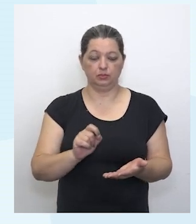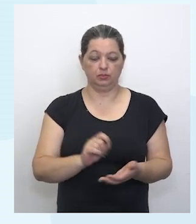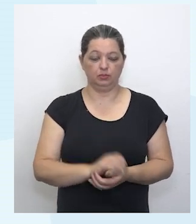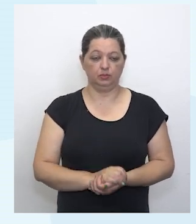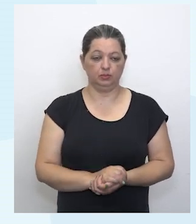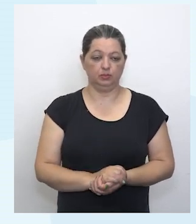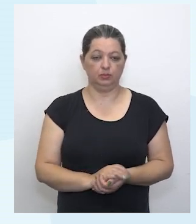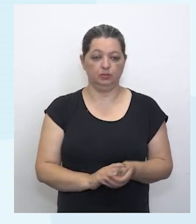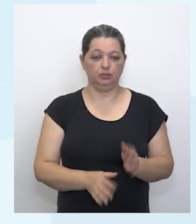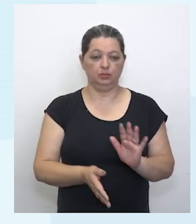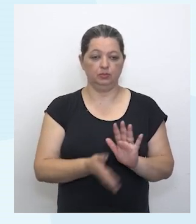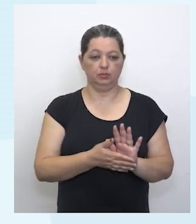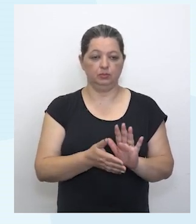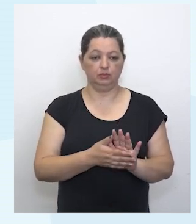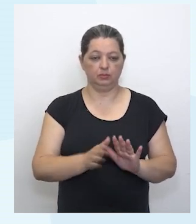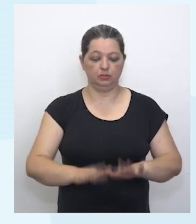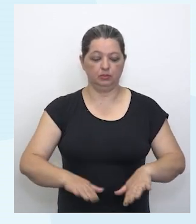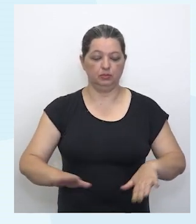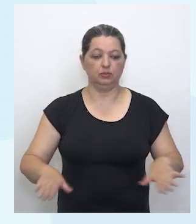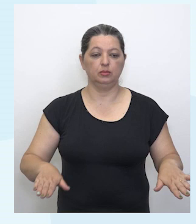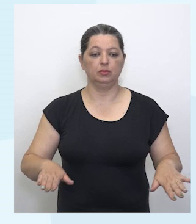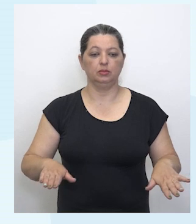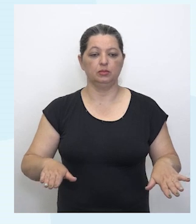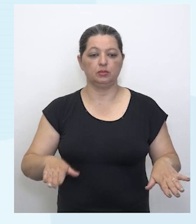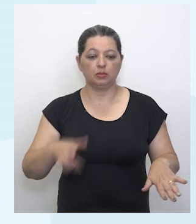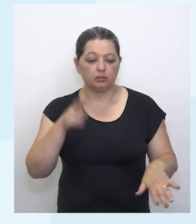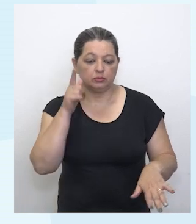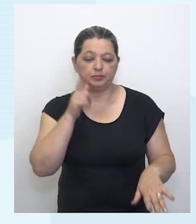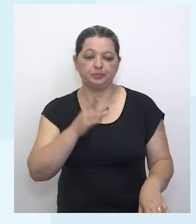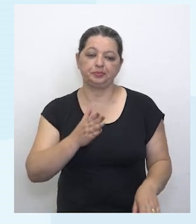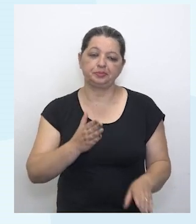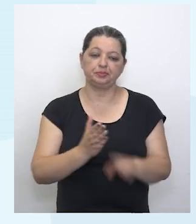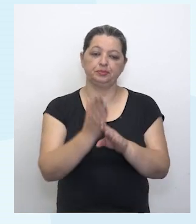a proposta é que as crianças estimem o resultado